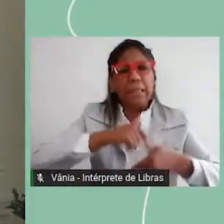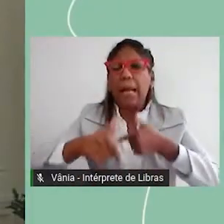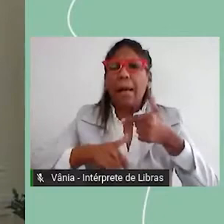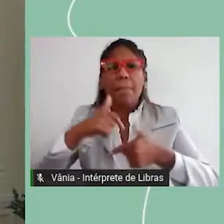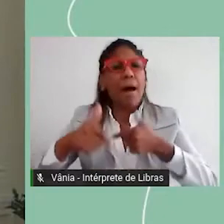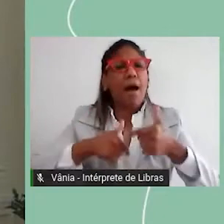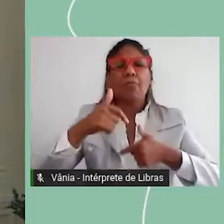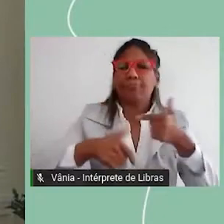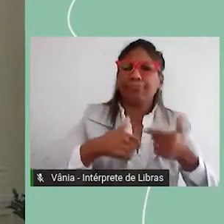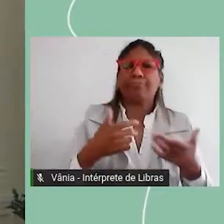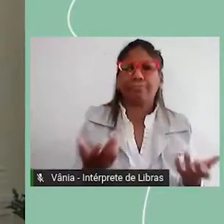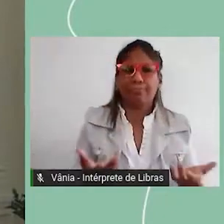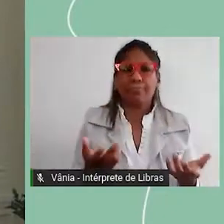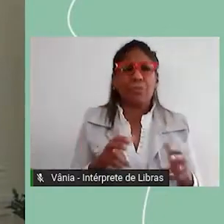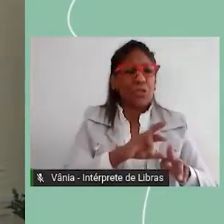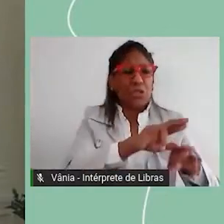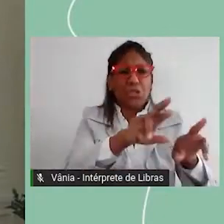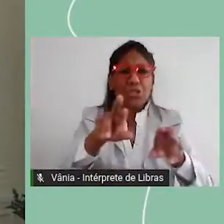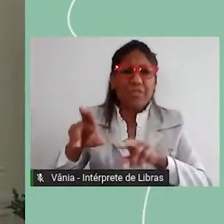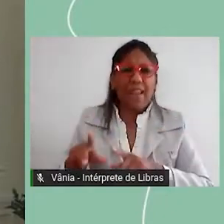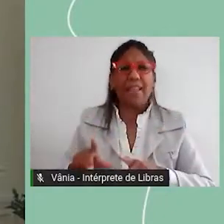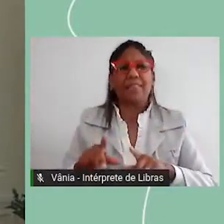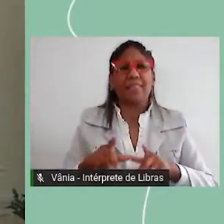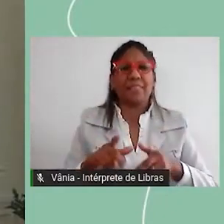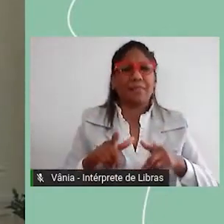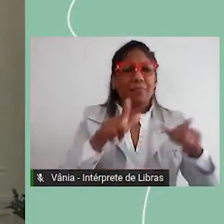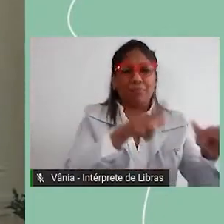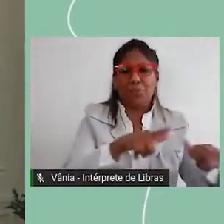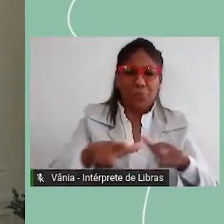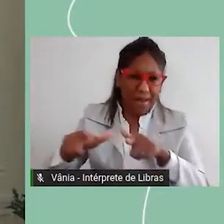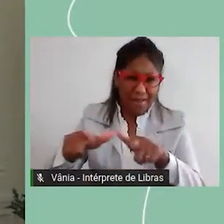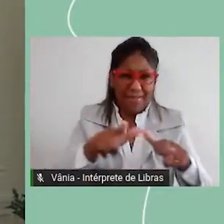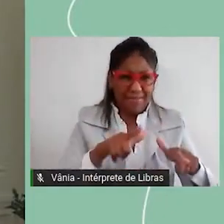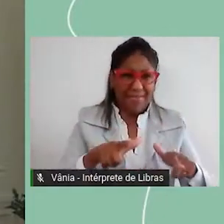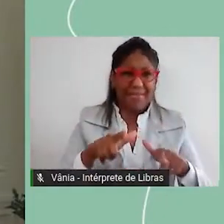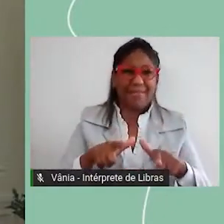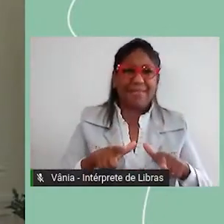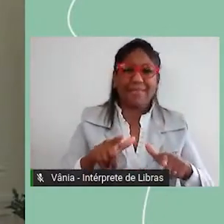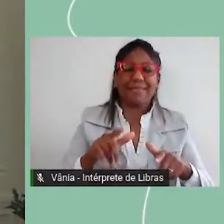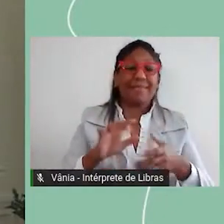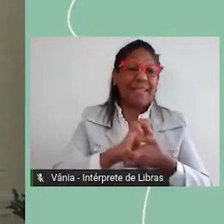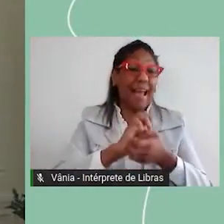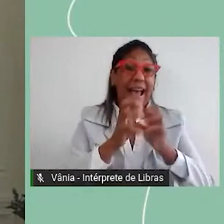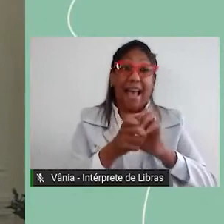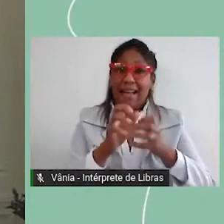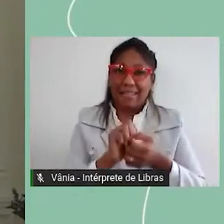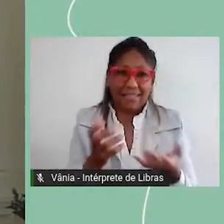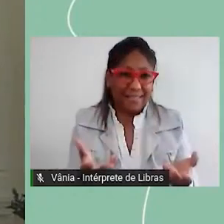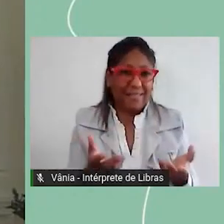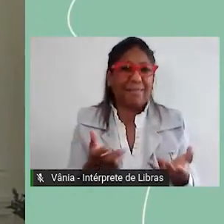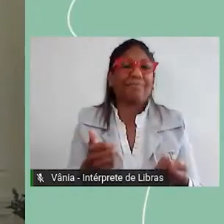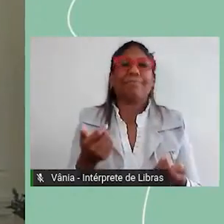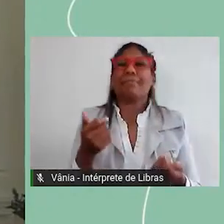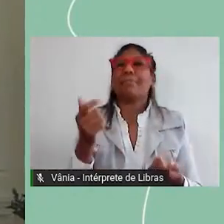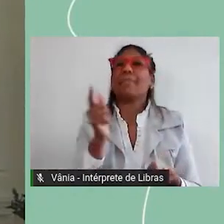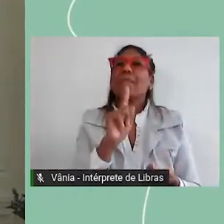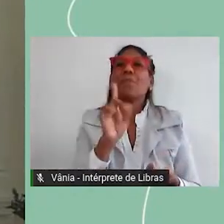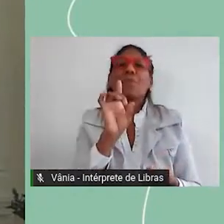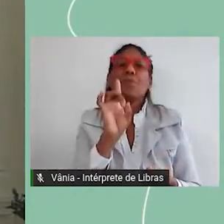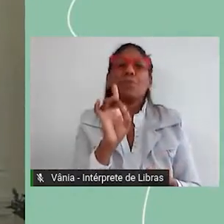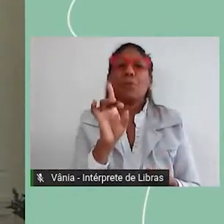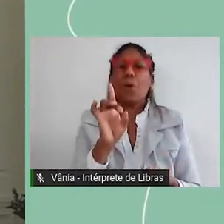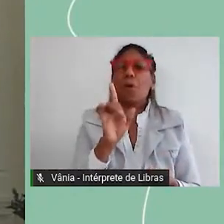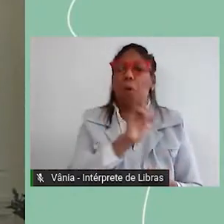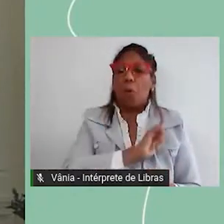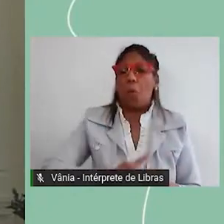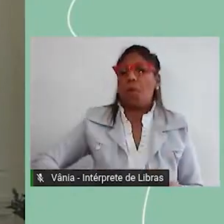ponta, nos diversos segmentos, nos ramos, nas diversas artes. A cultura não é para ser aquilo que o governo